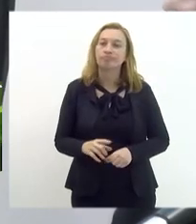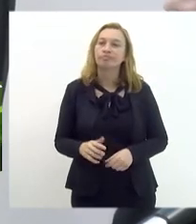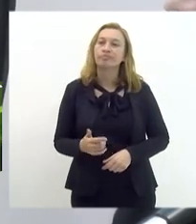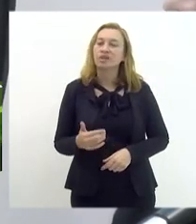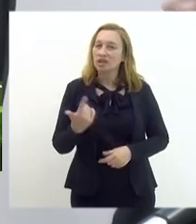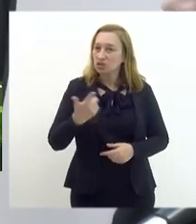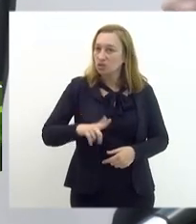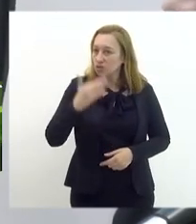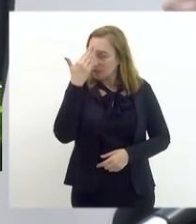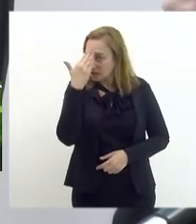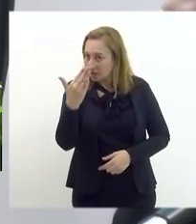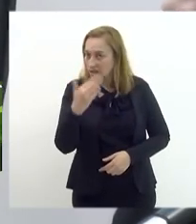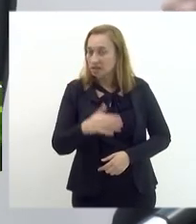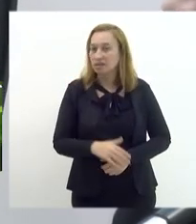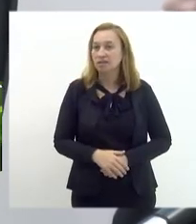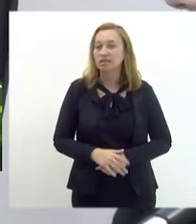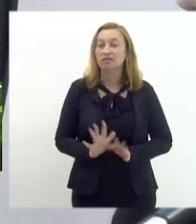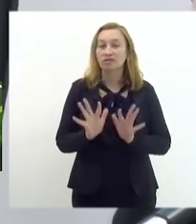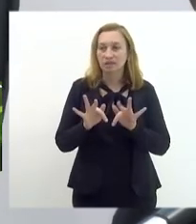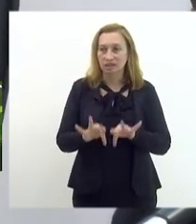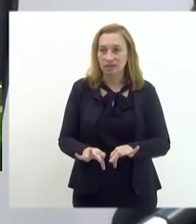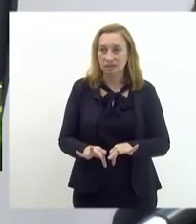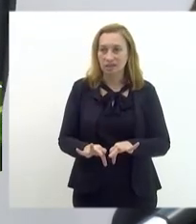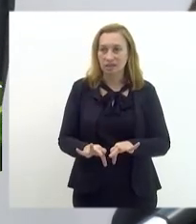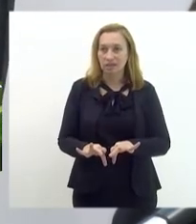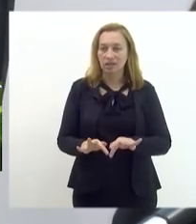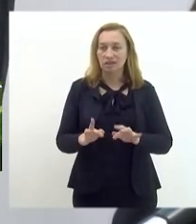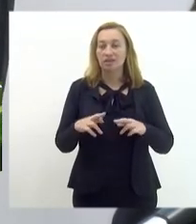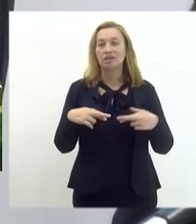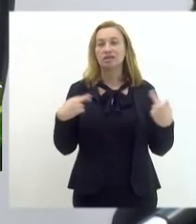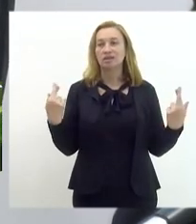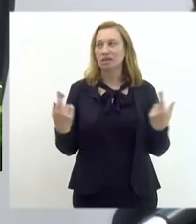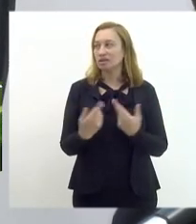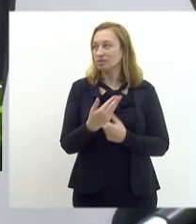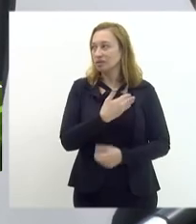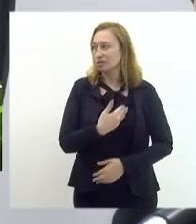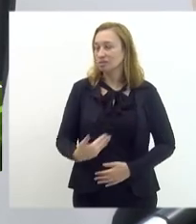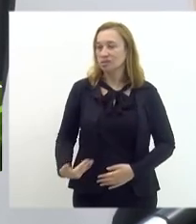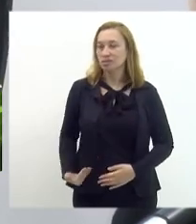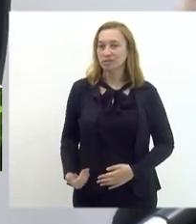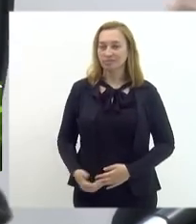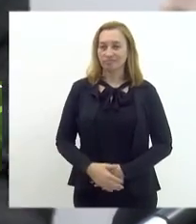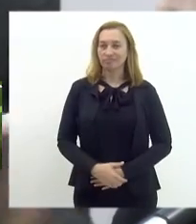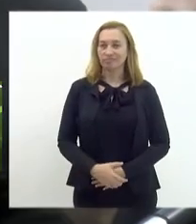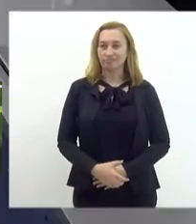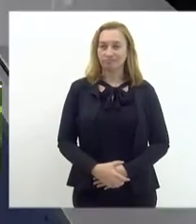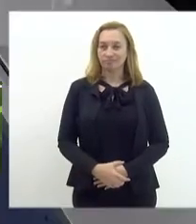vez agradecendo, e dar por encerrada a nossa audiência pública.